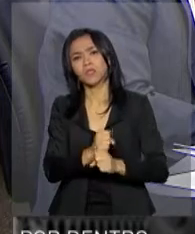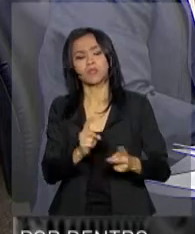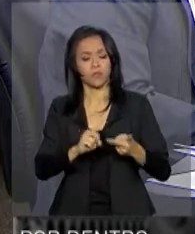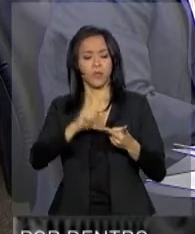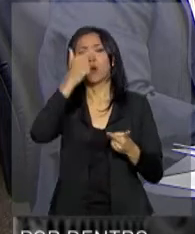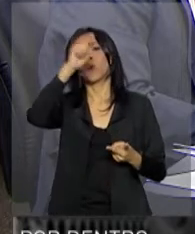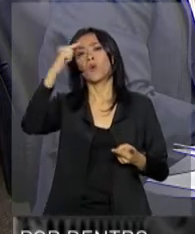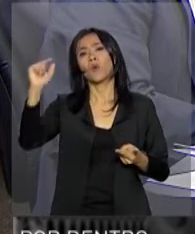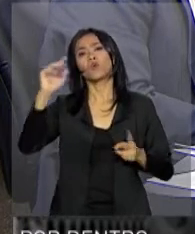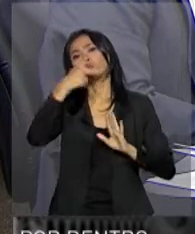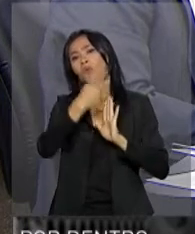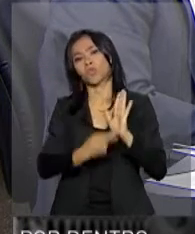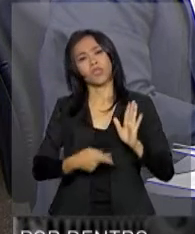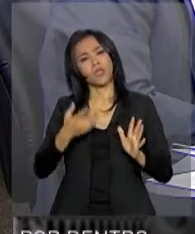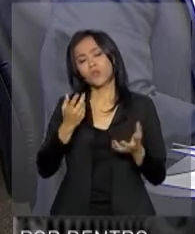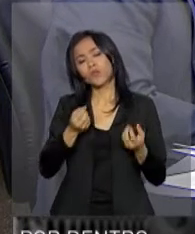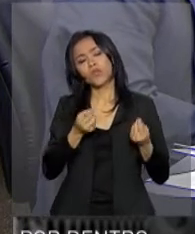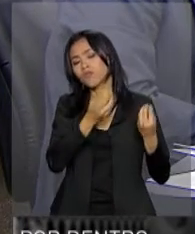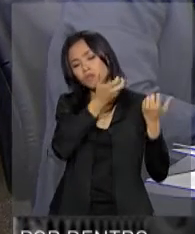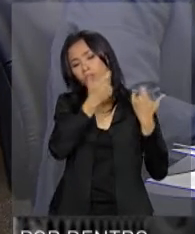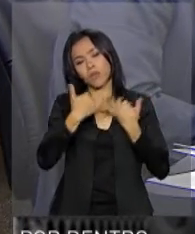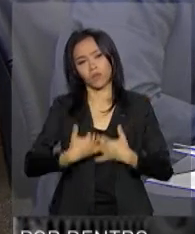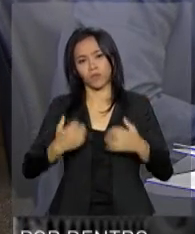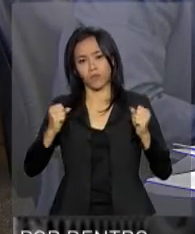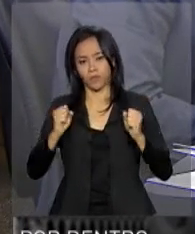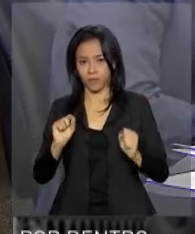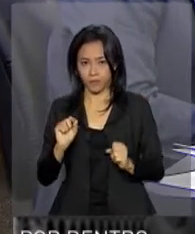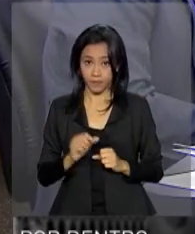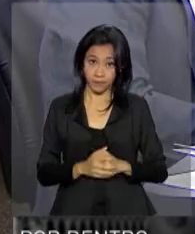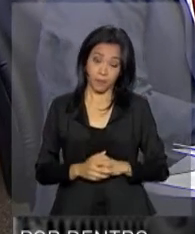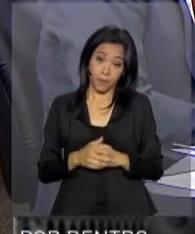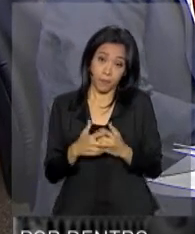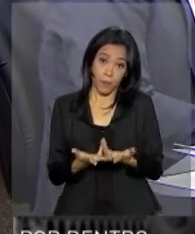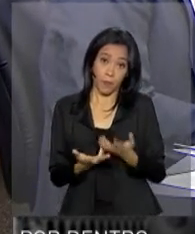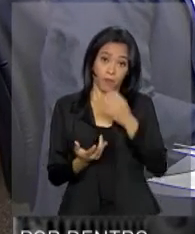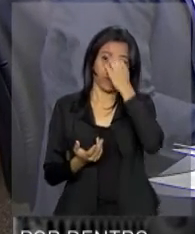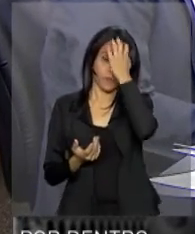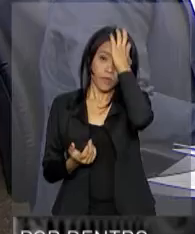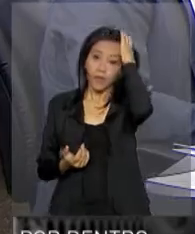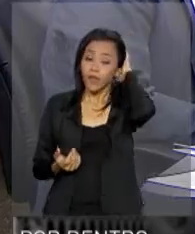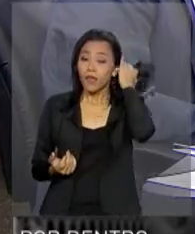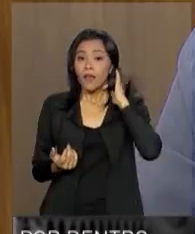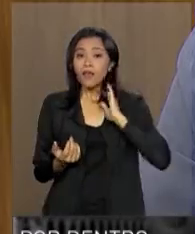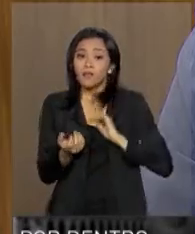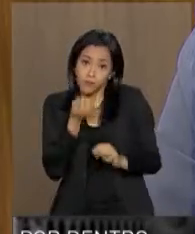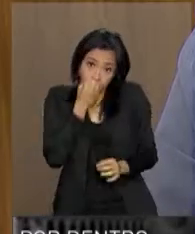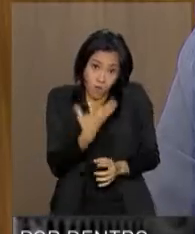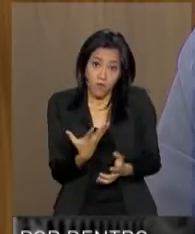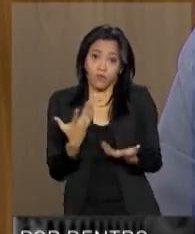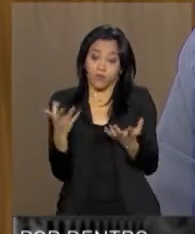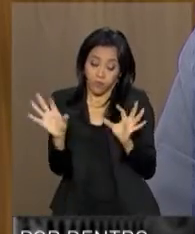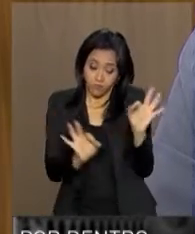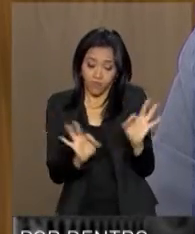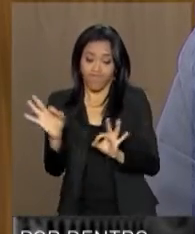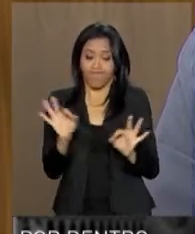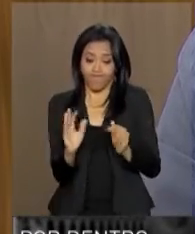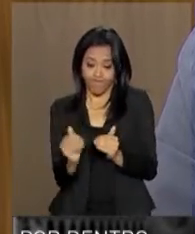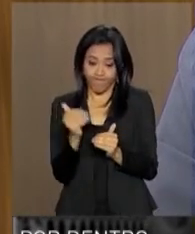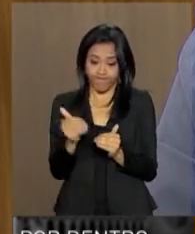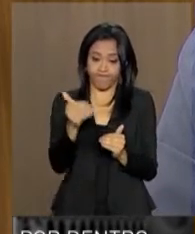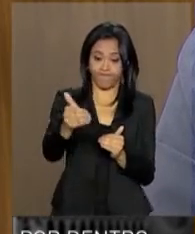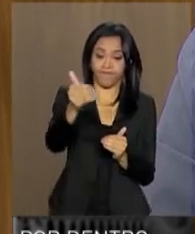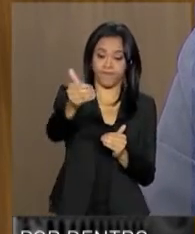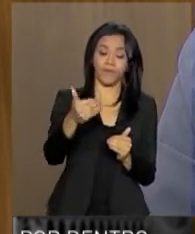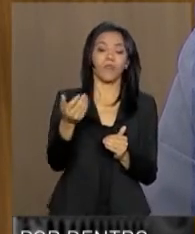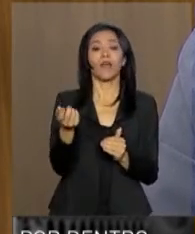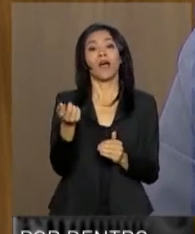do planejamento que pode contar pra gente com as perspectivas são boas nós entendemos que a economia